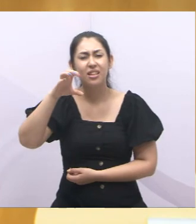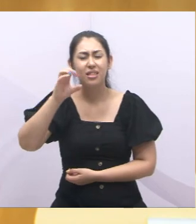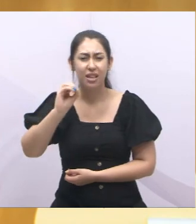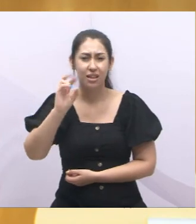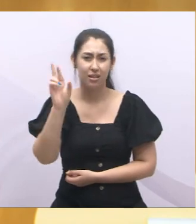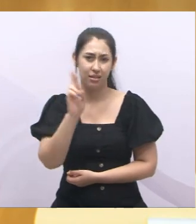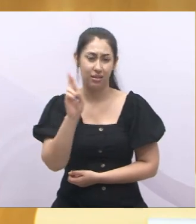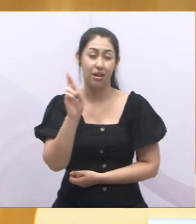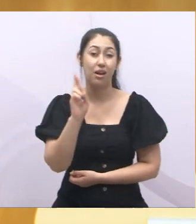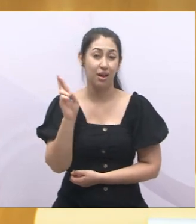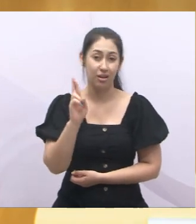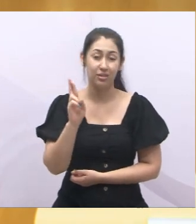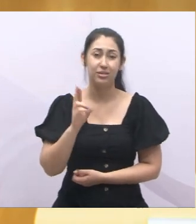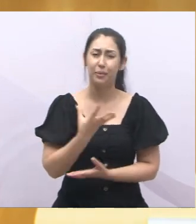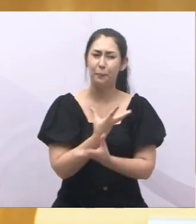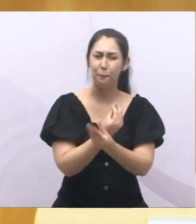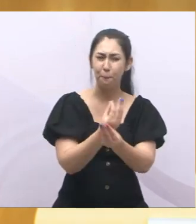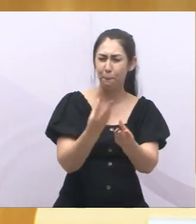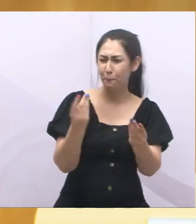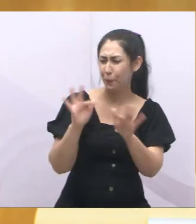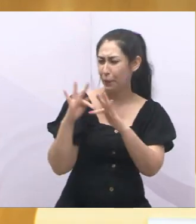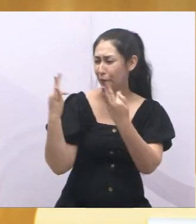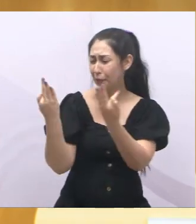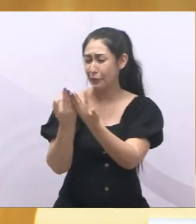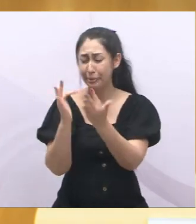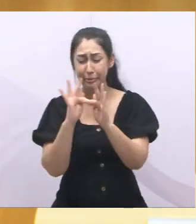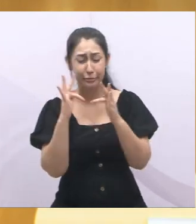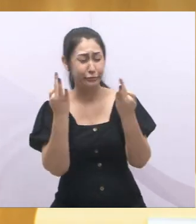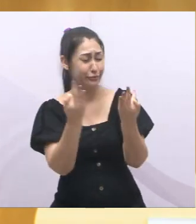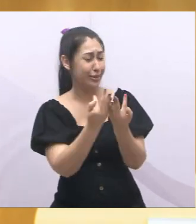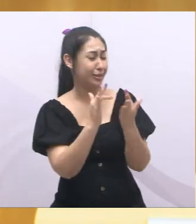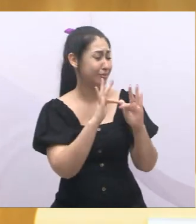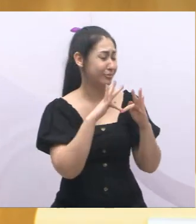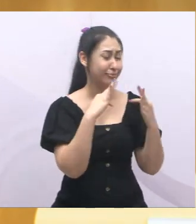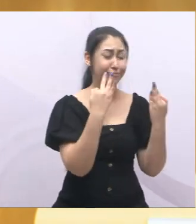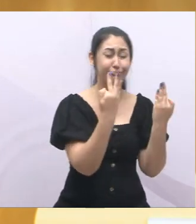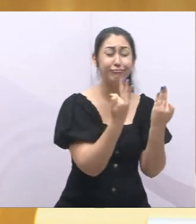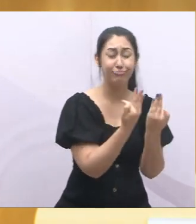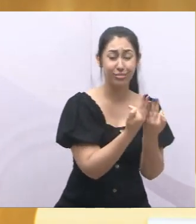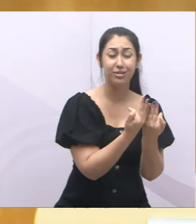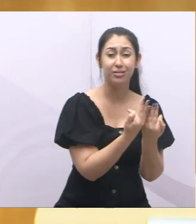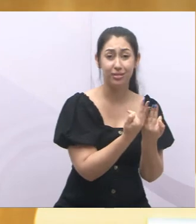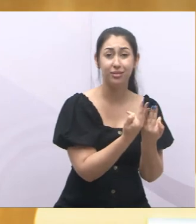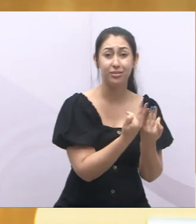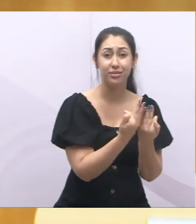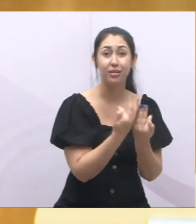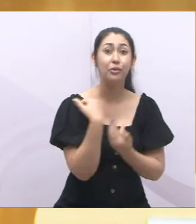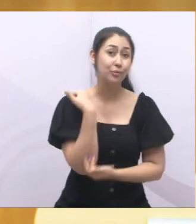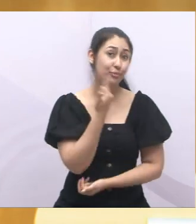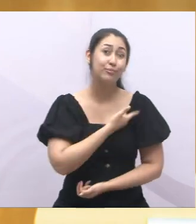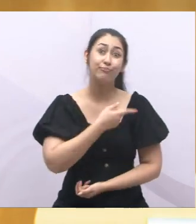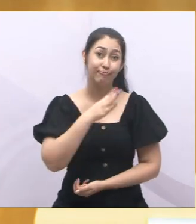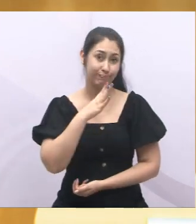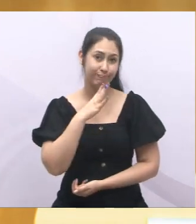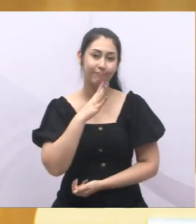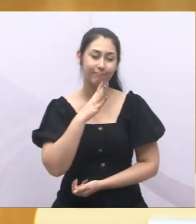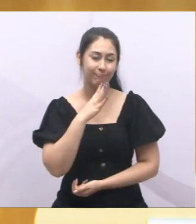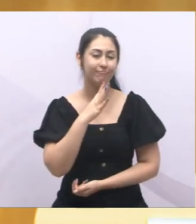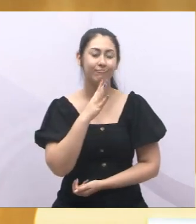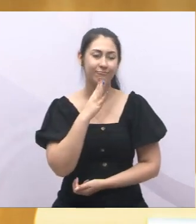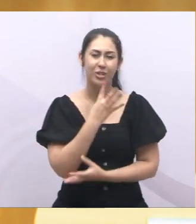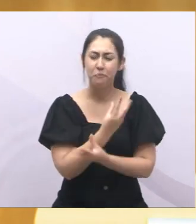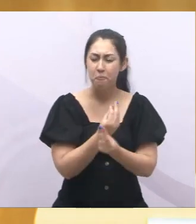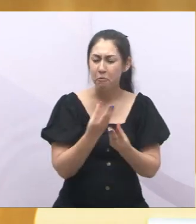capita. E muitas delas, vereador Valmir, vereador Roninha, nós conhecemos. E